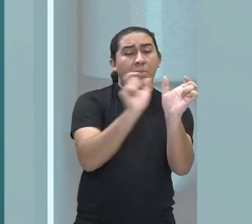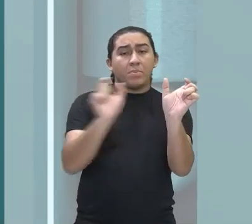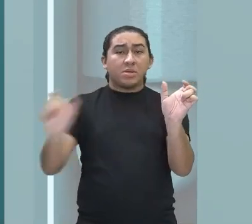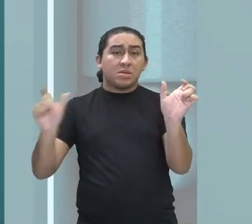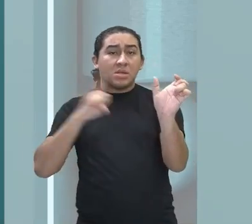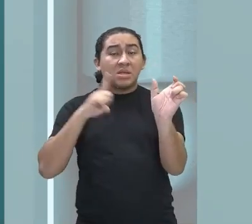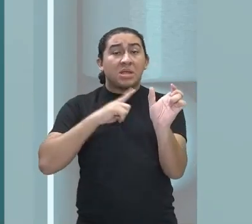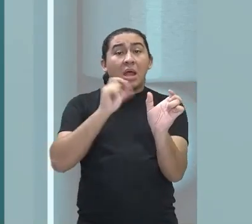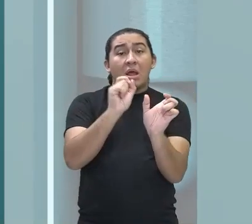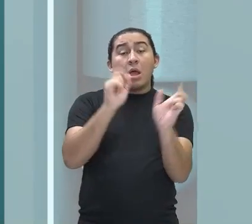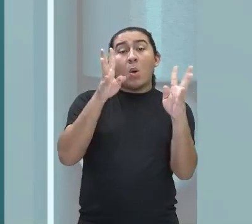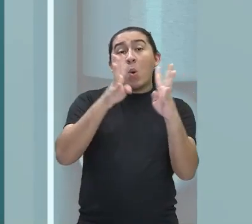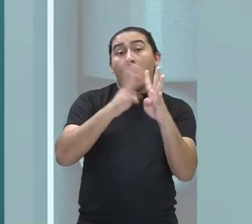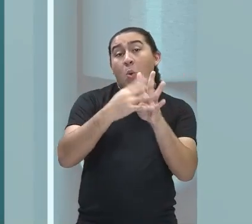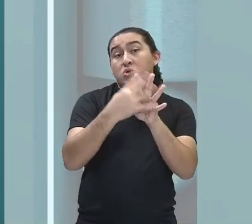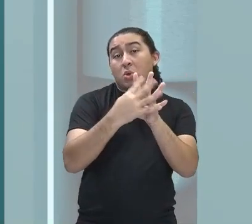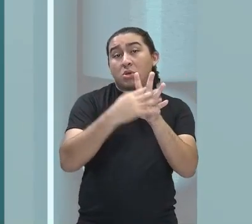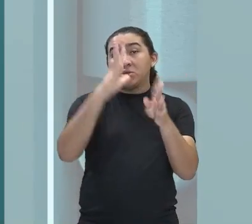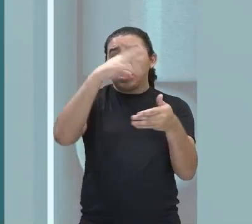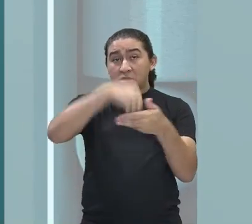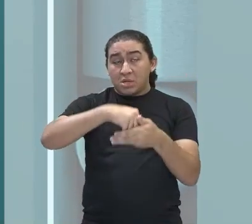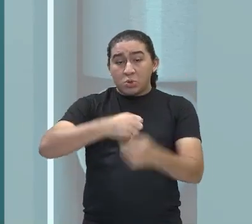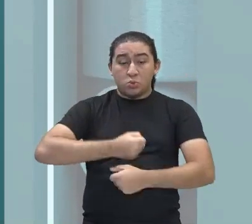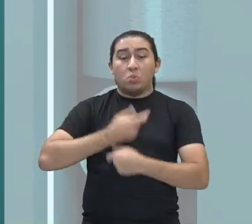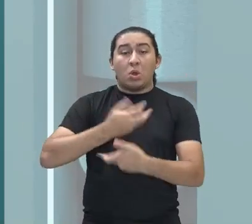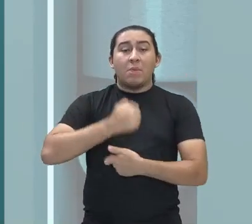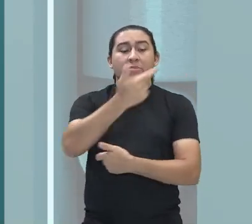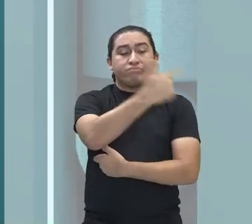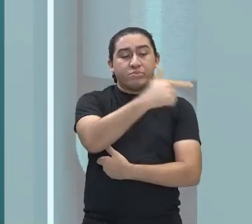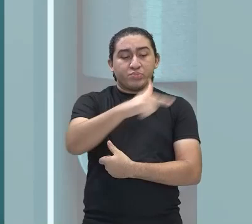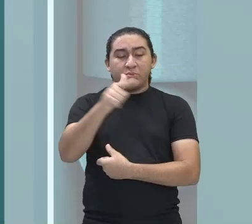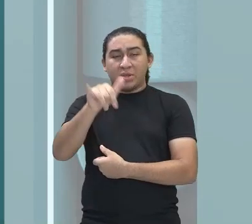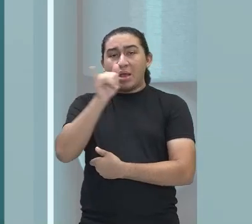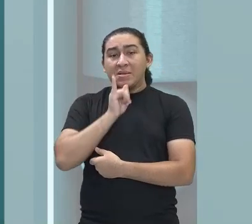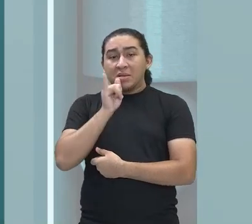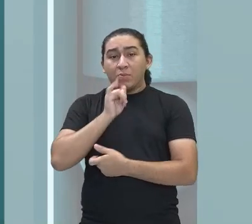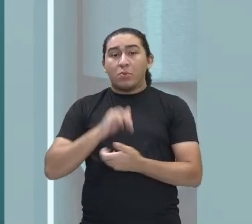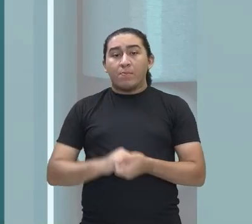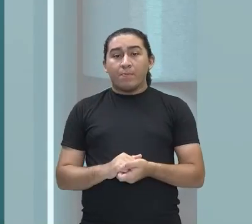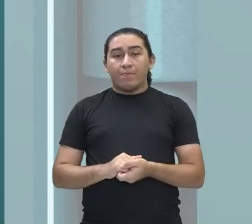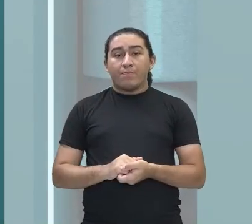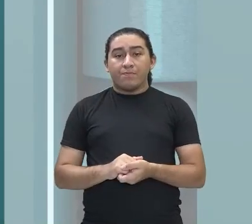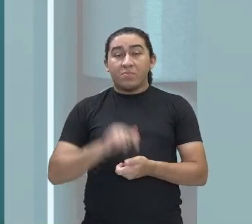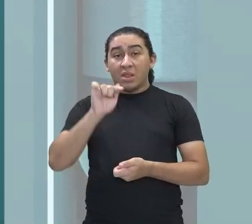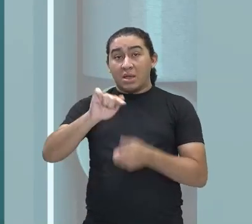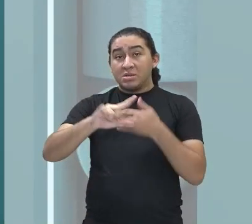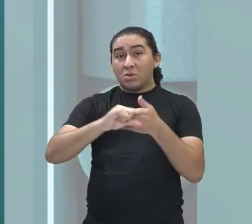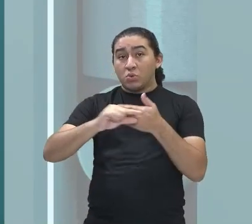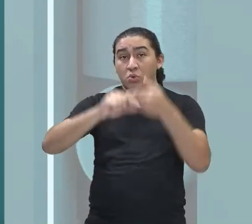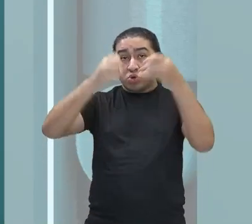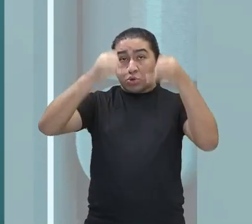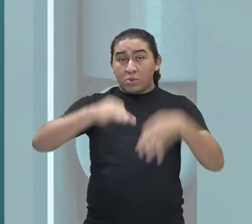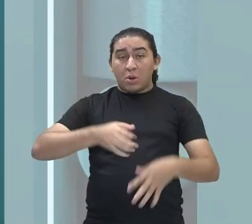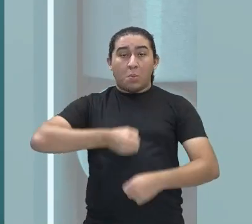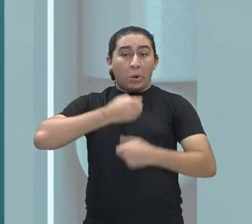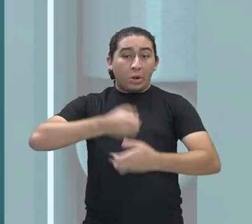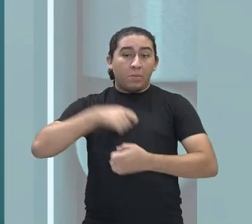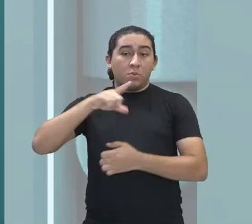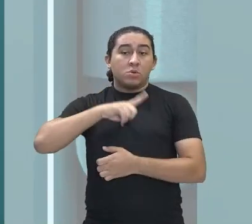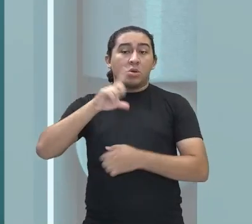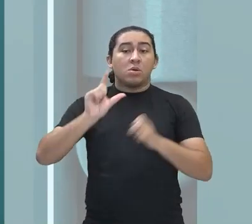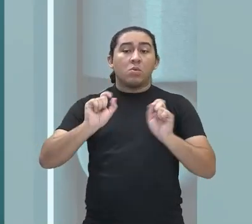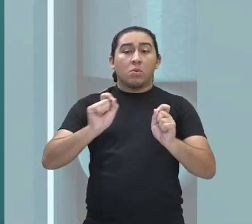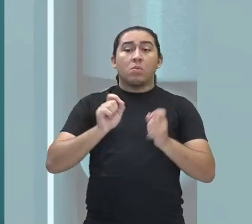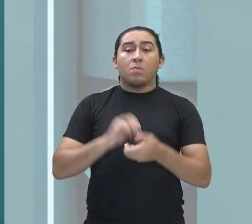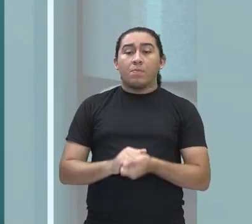consoantes dentro do poema simbolista. Por exemplo, Cruz e Souza tem um poema que